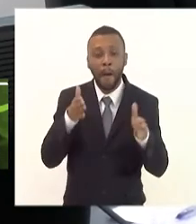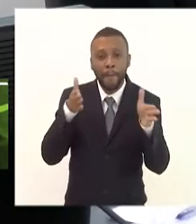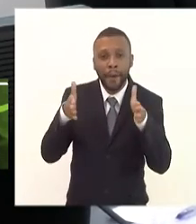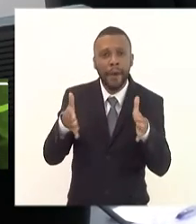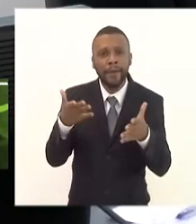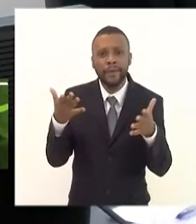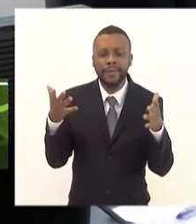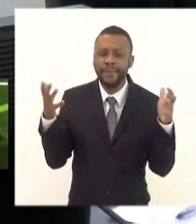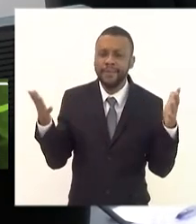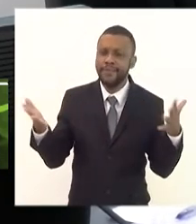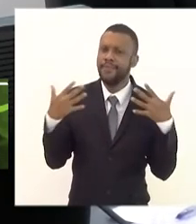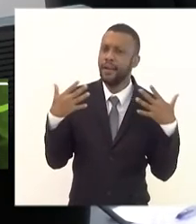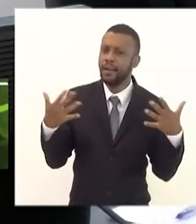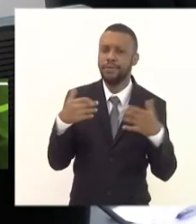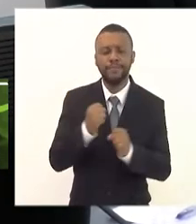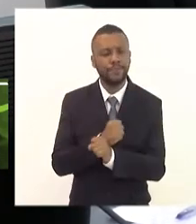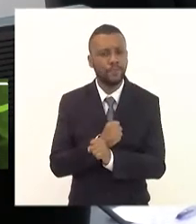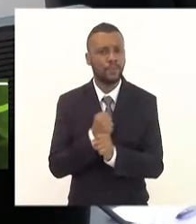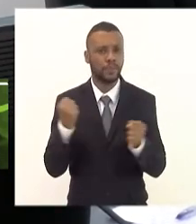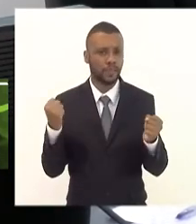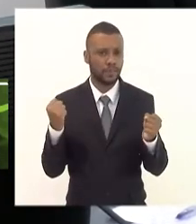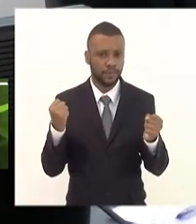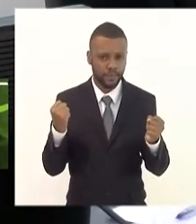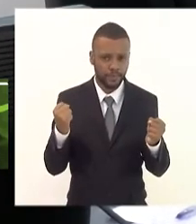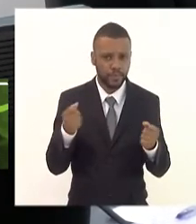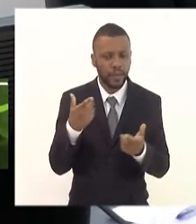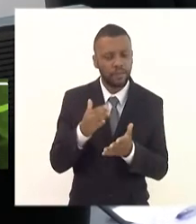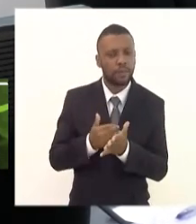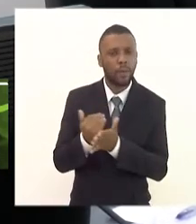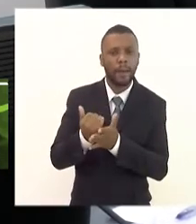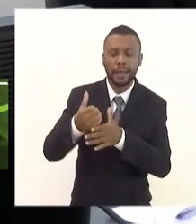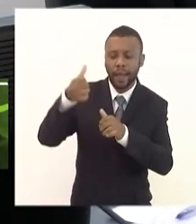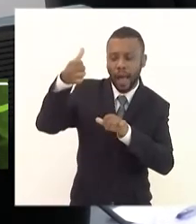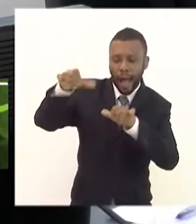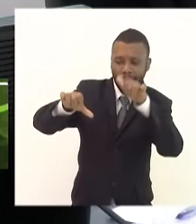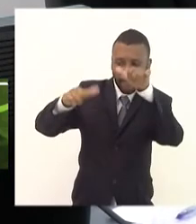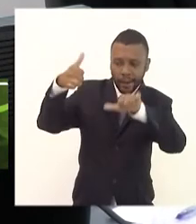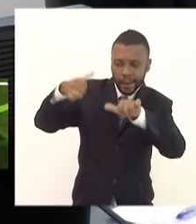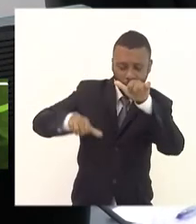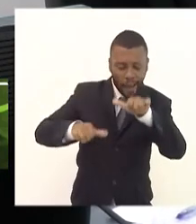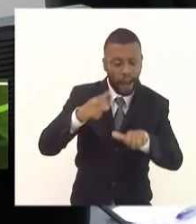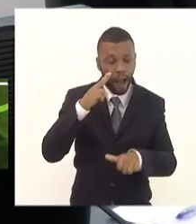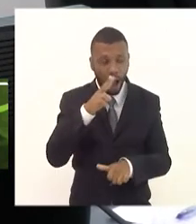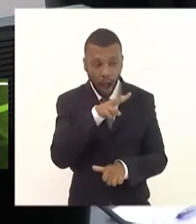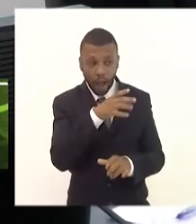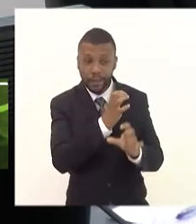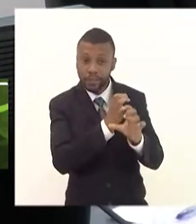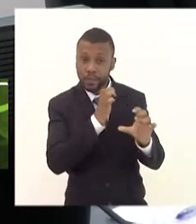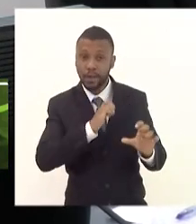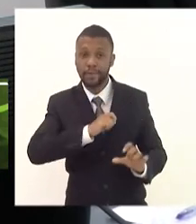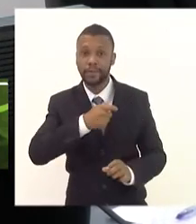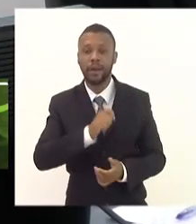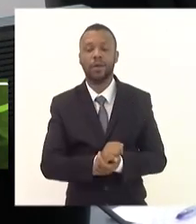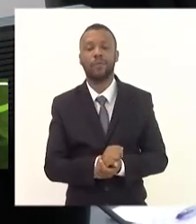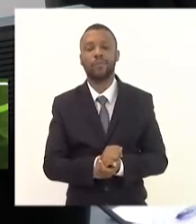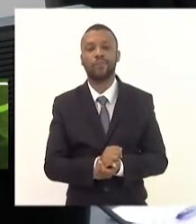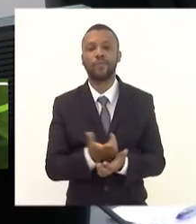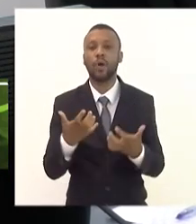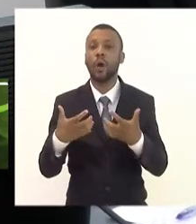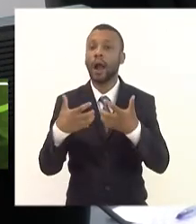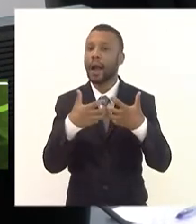impossível. Aí começa a medição, viu, engenheiro fiscal, por caminhão.